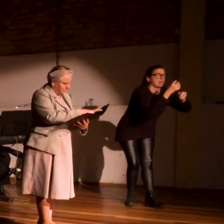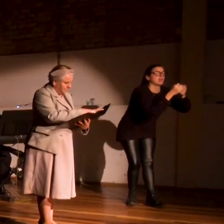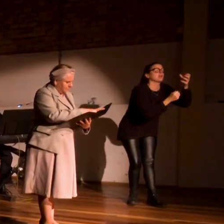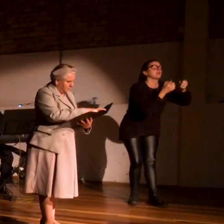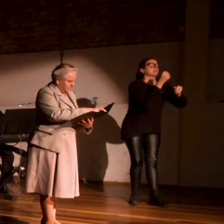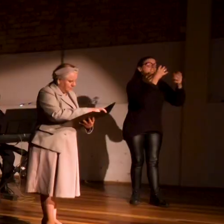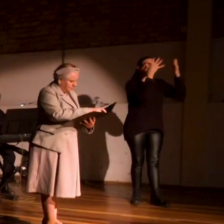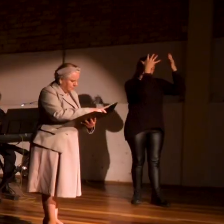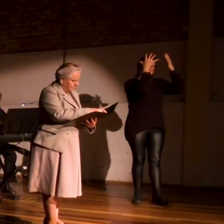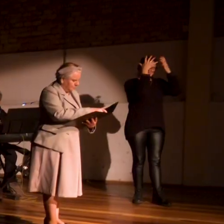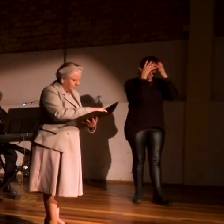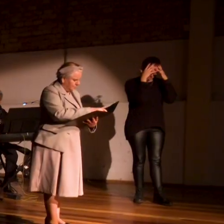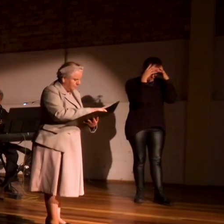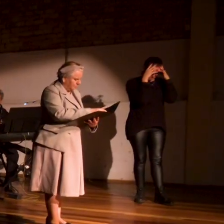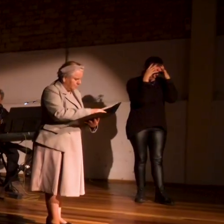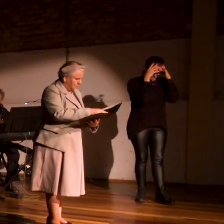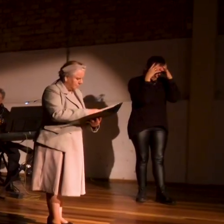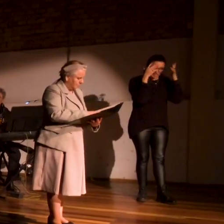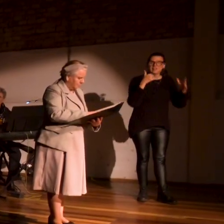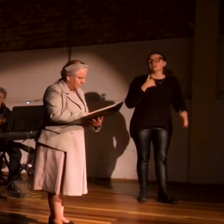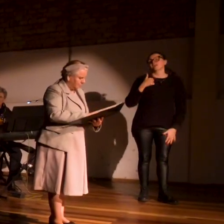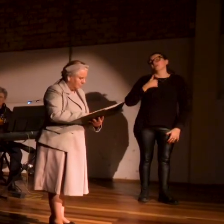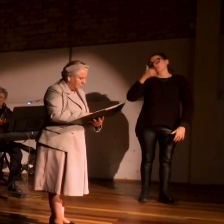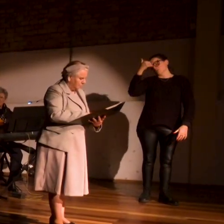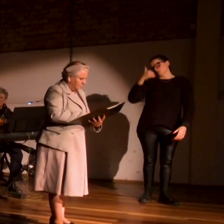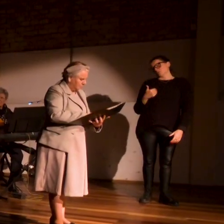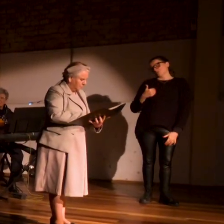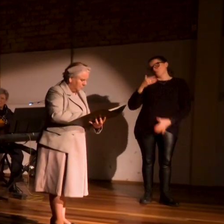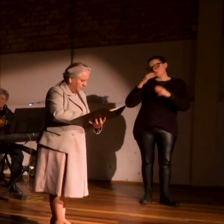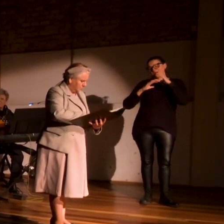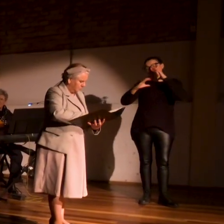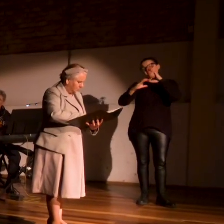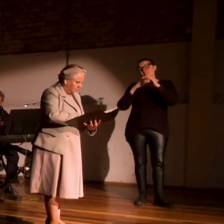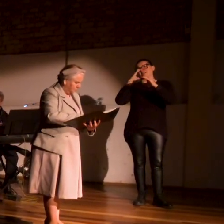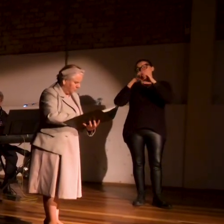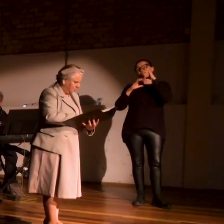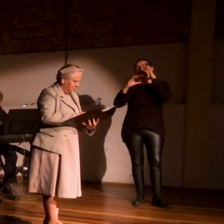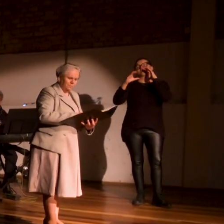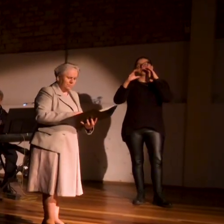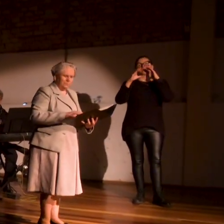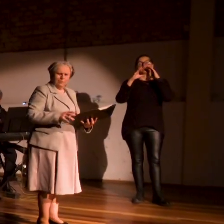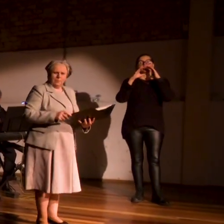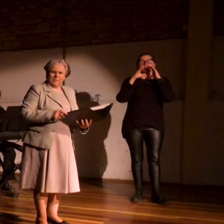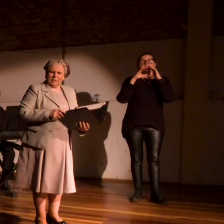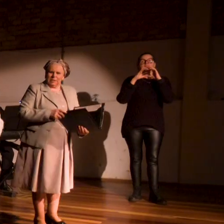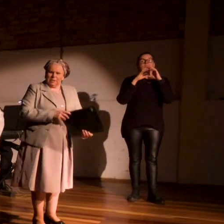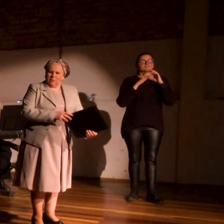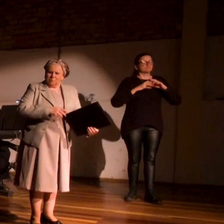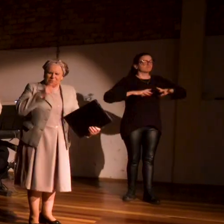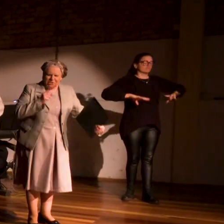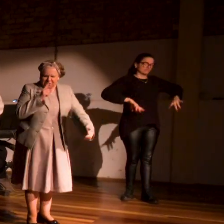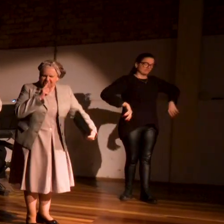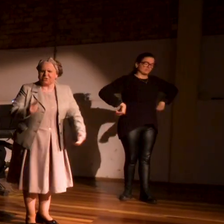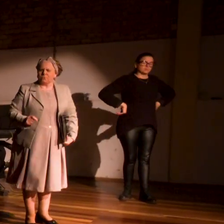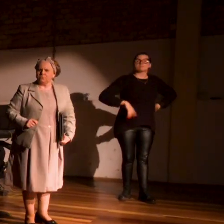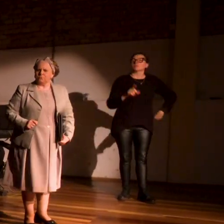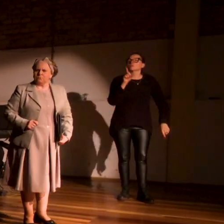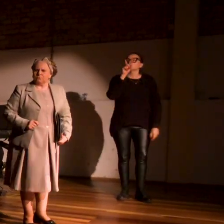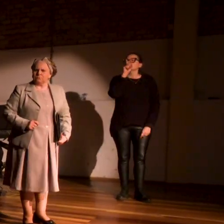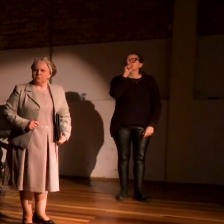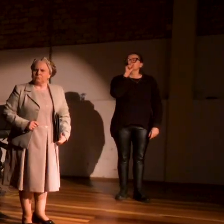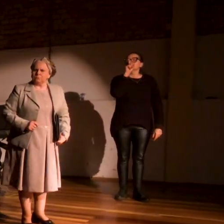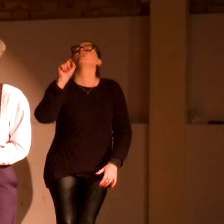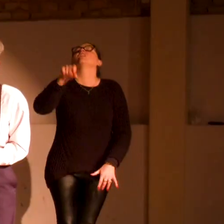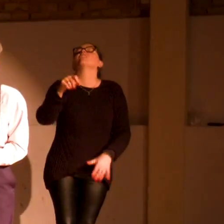campanha nacionalista. A lei forçou a adoção exclusiva do português, afetando a cultura e o uso dos